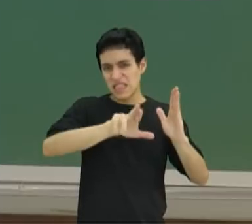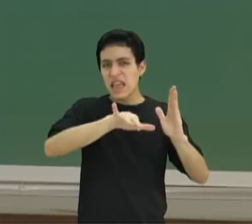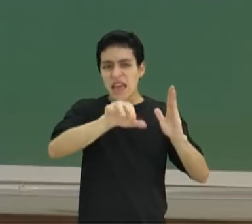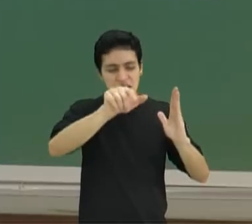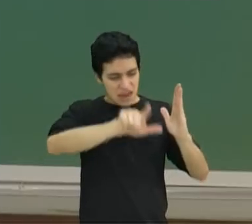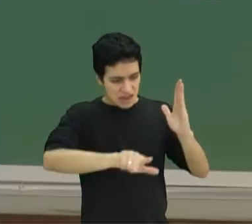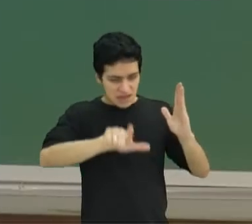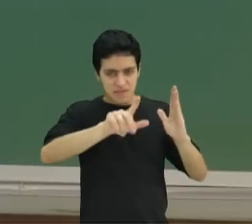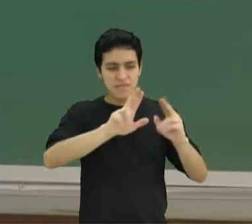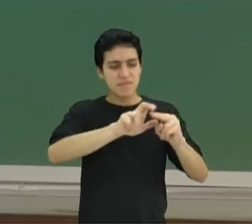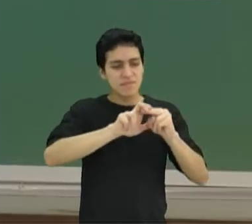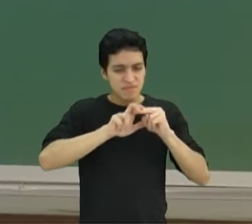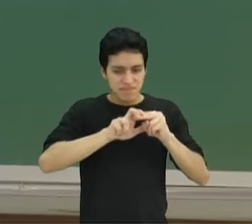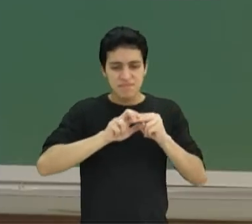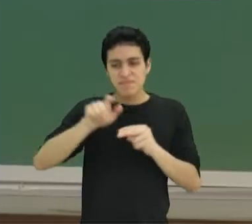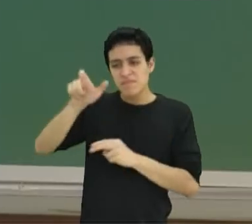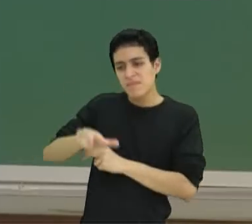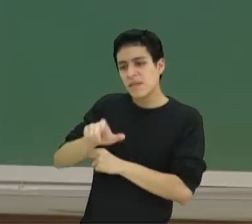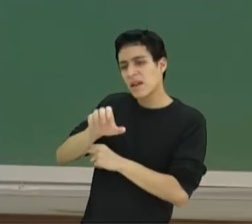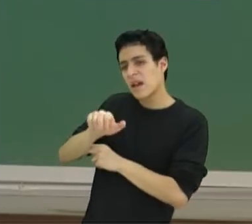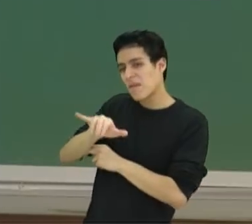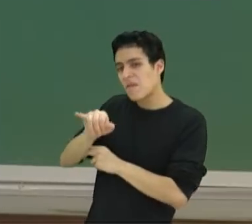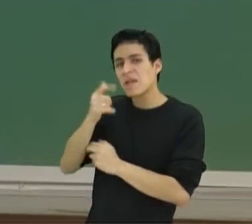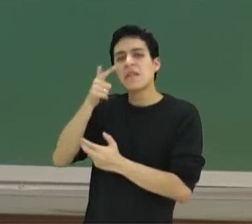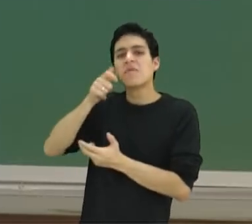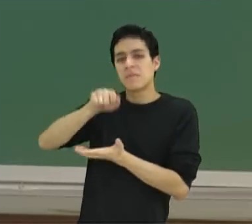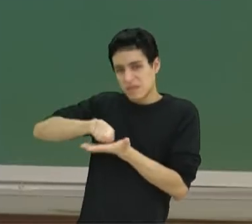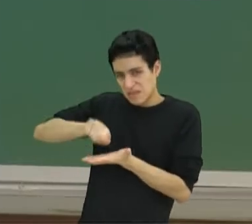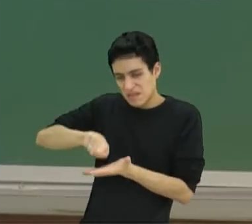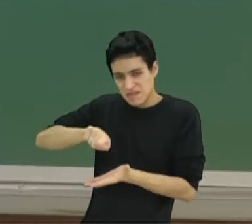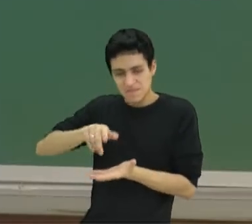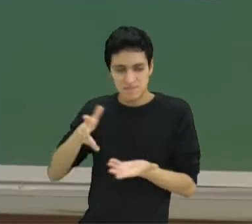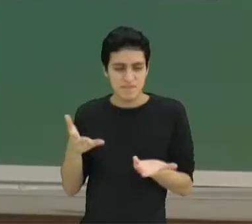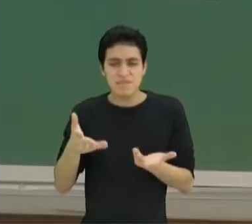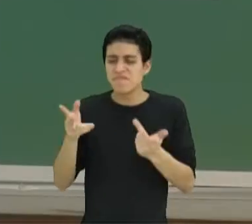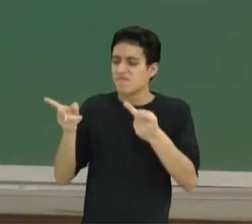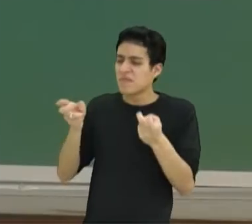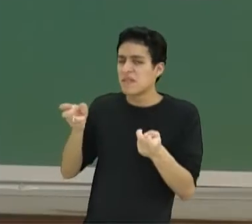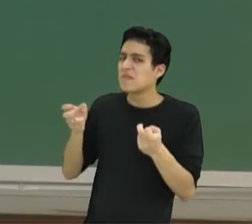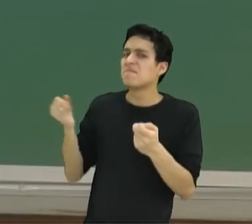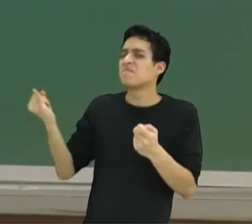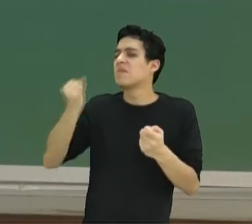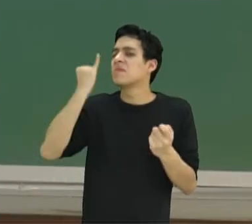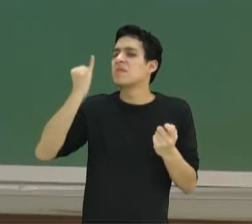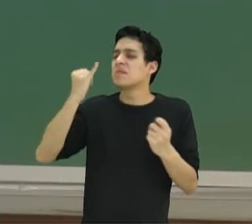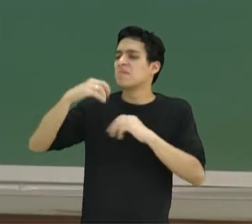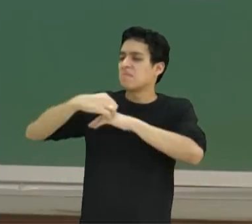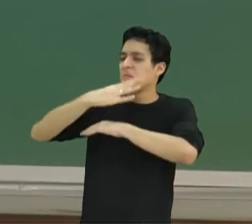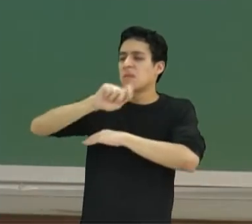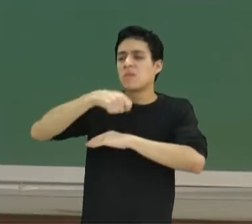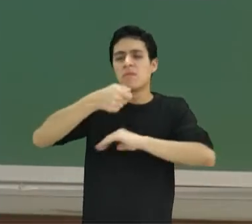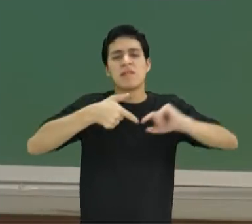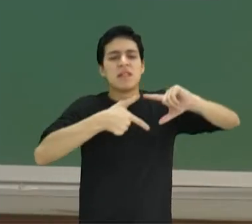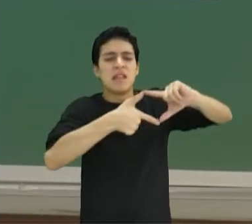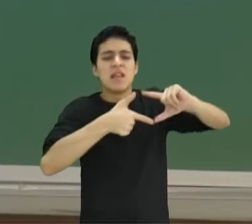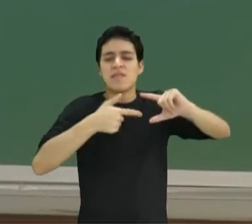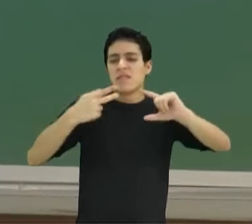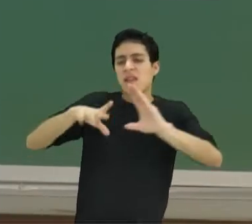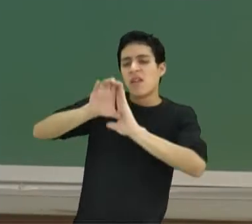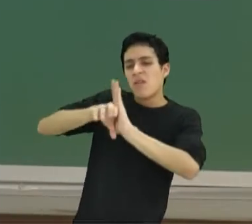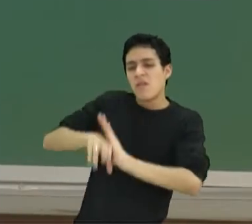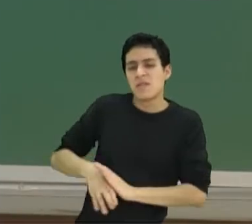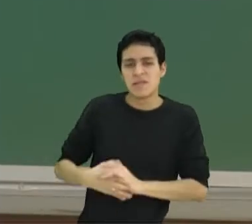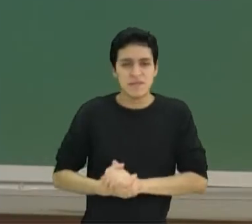muitos espelhos de Carolina Vigna, percebemos os apontamentos sobre a importância dos clássicos e sua definição,